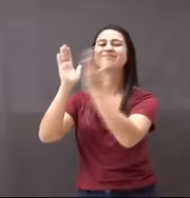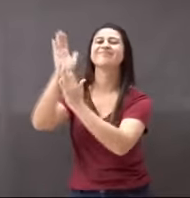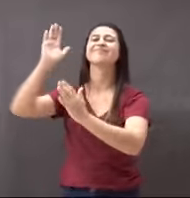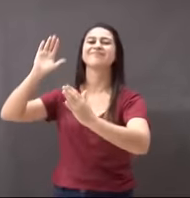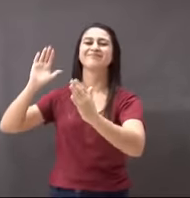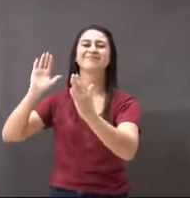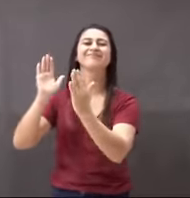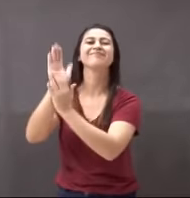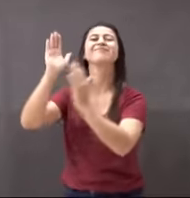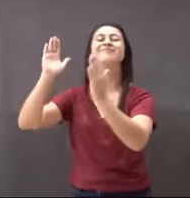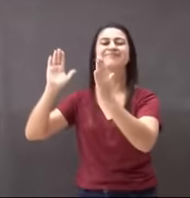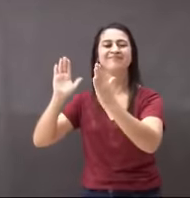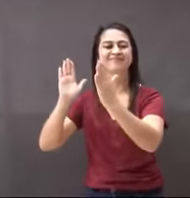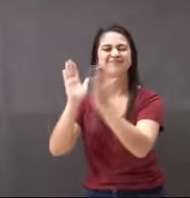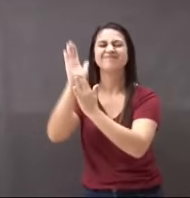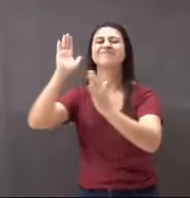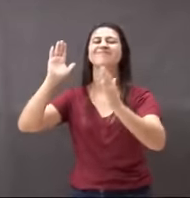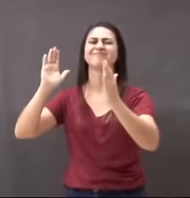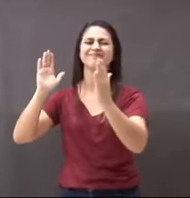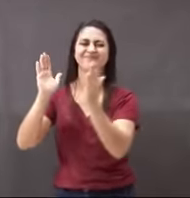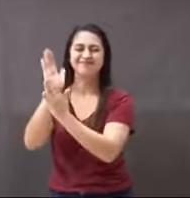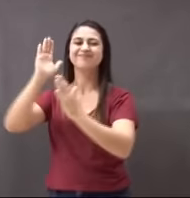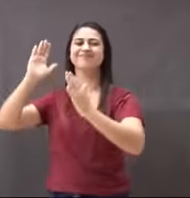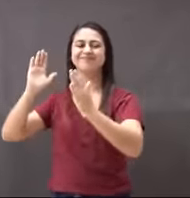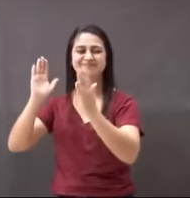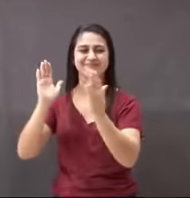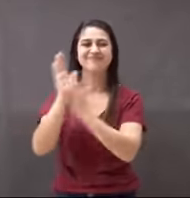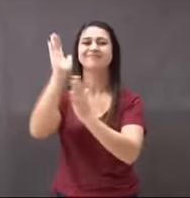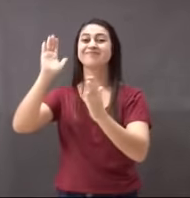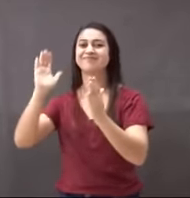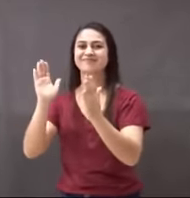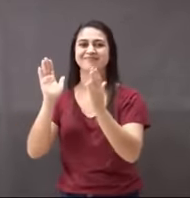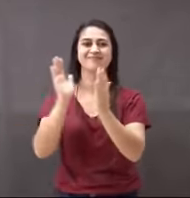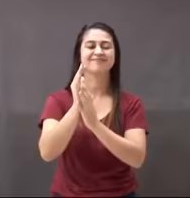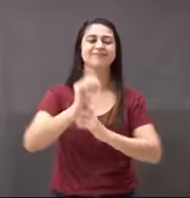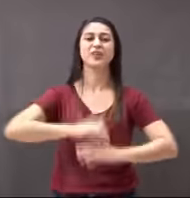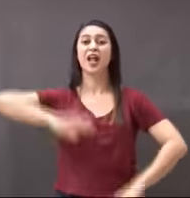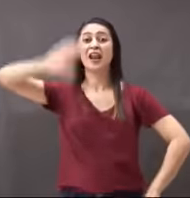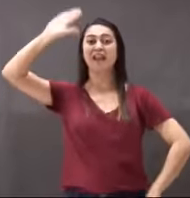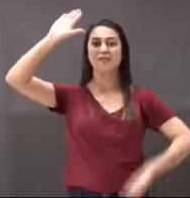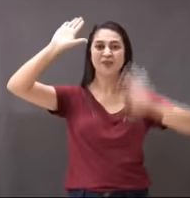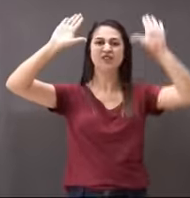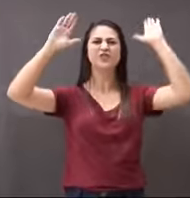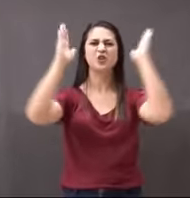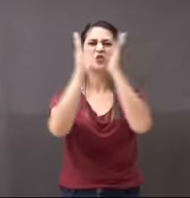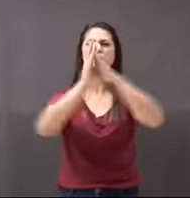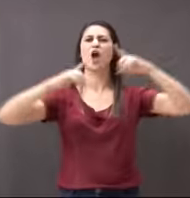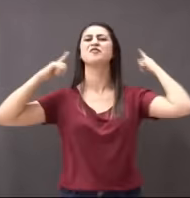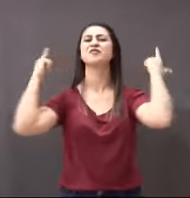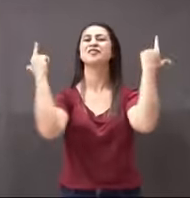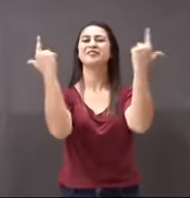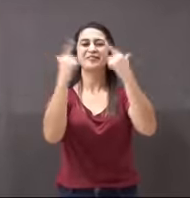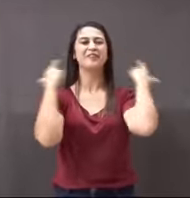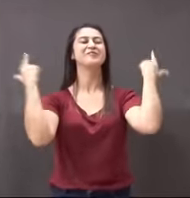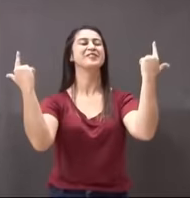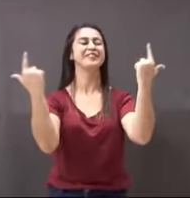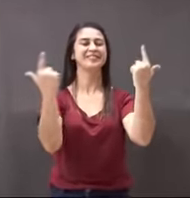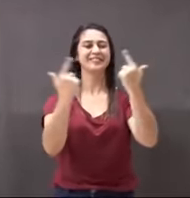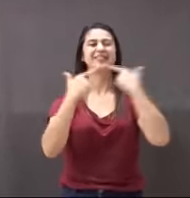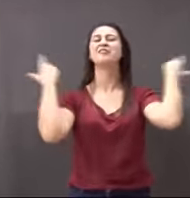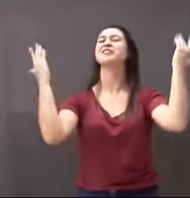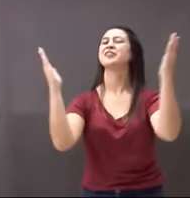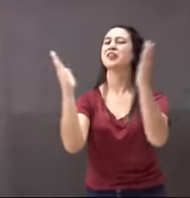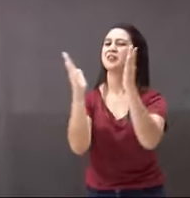love, love, love, love, love, love, love, love, love, love,